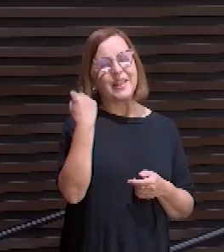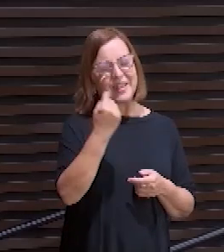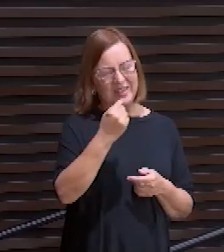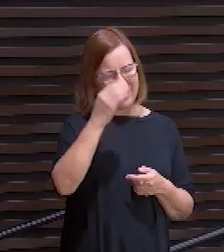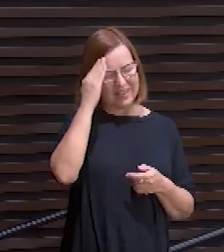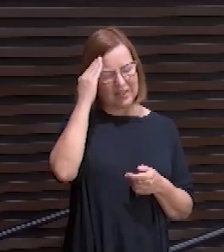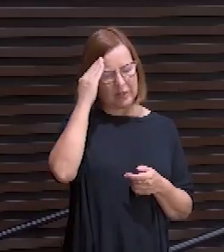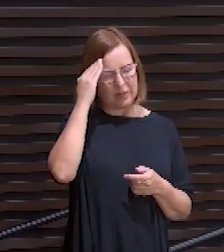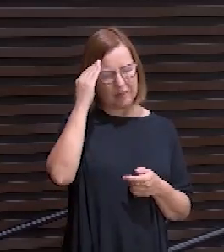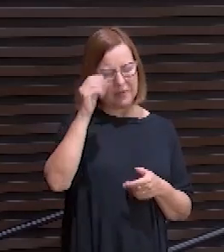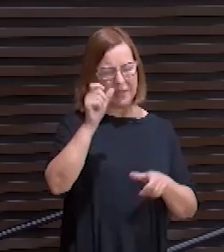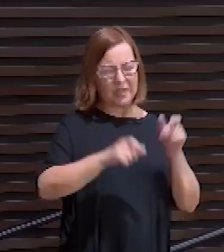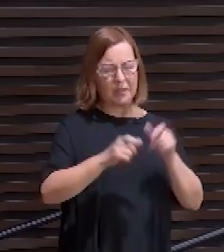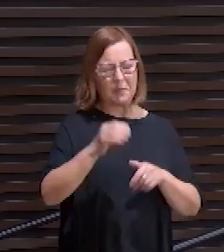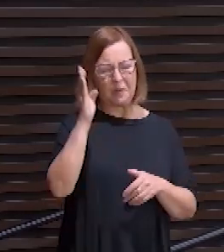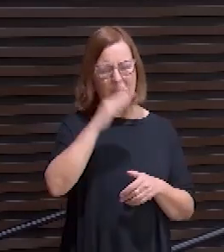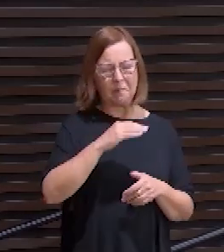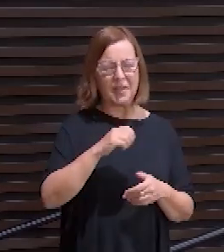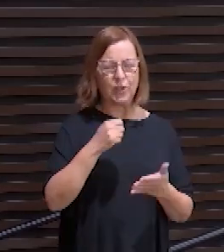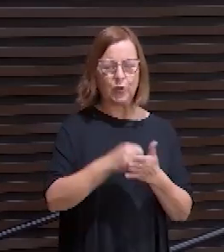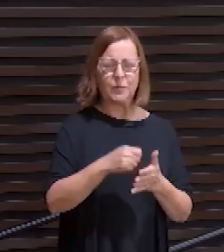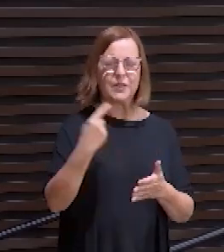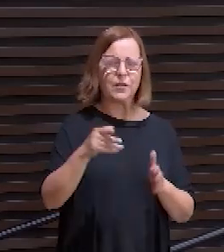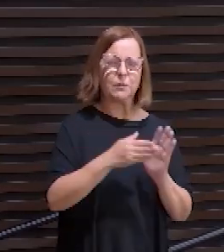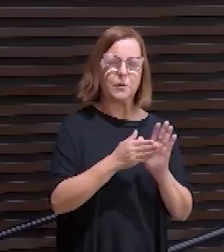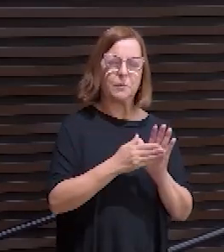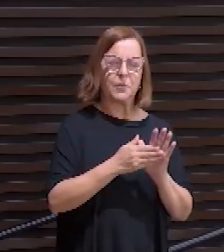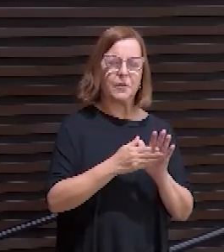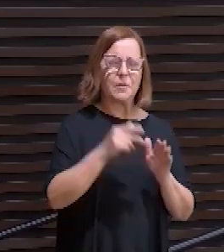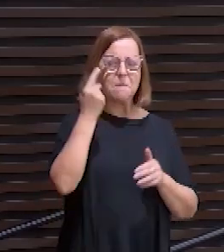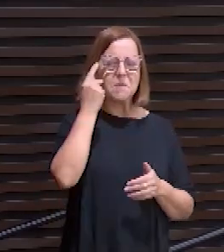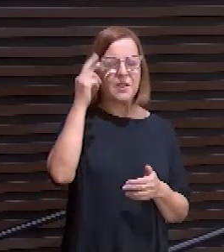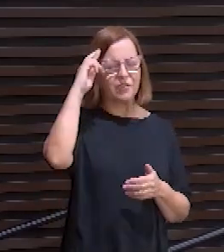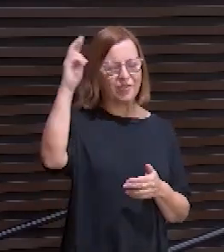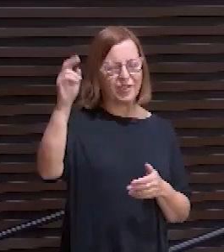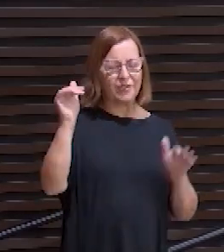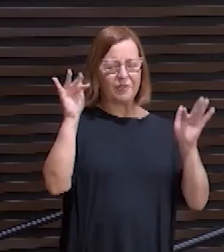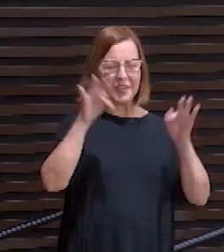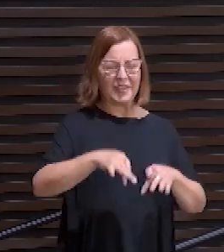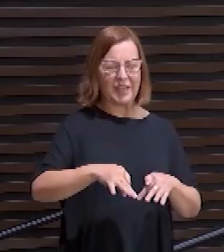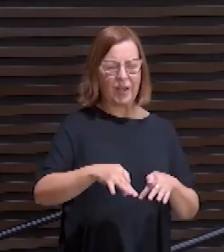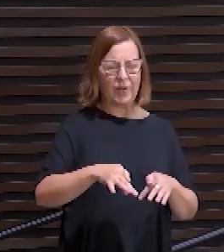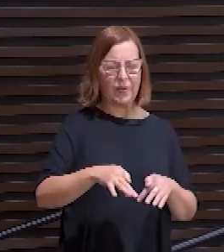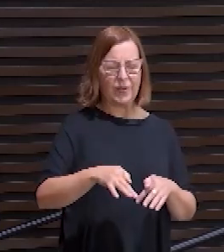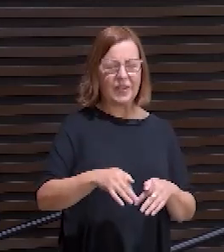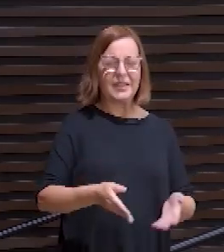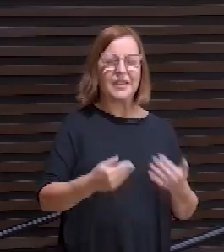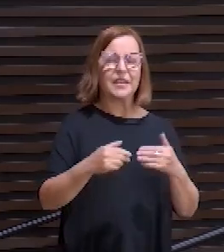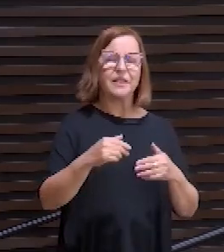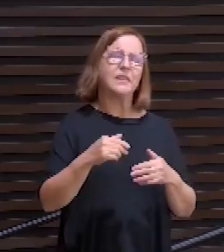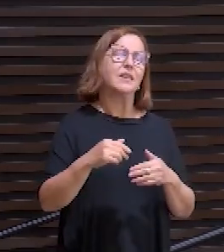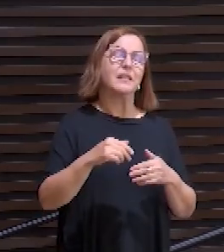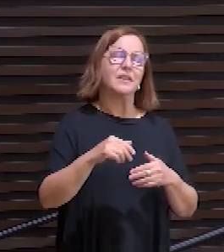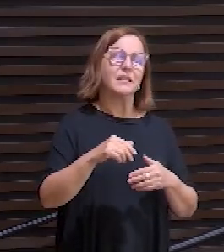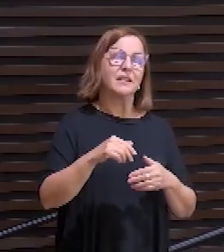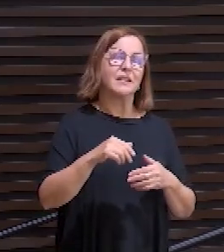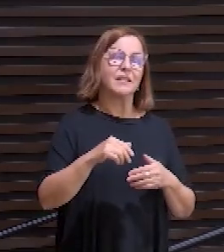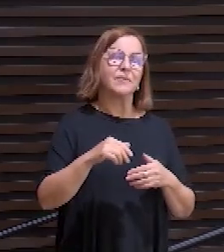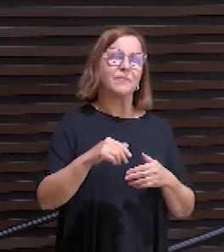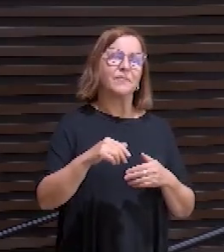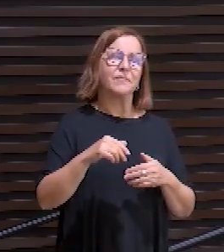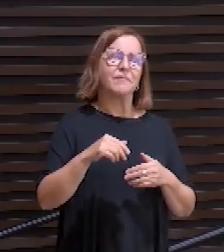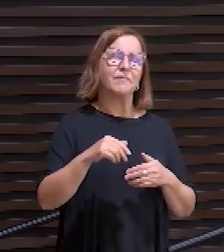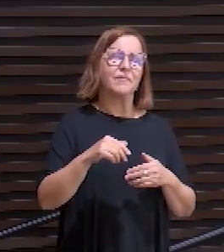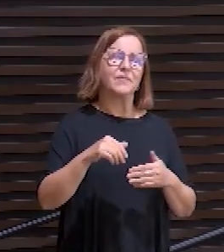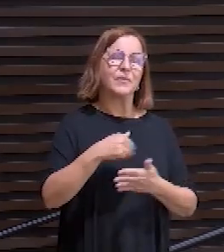propósito, como Teus servos, para que o Senhor, no final, traga toda a glória, toda a honra ao único que é